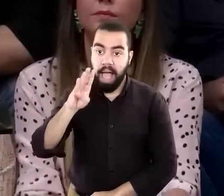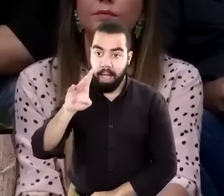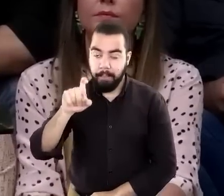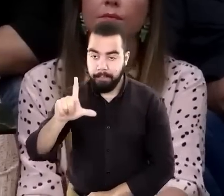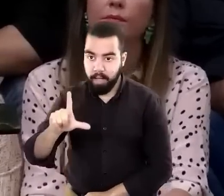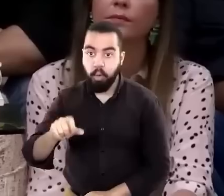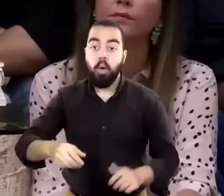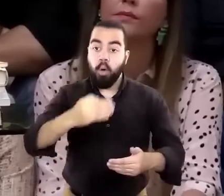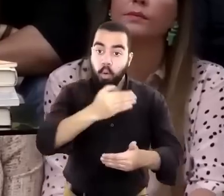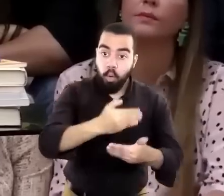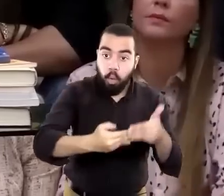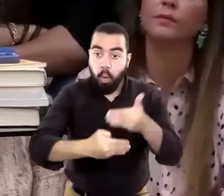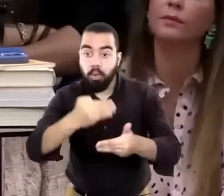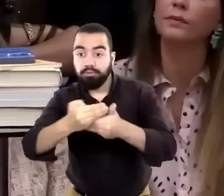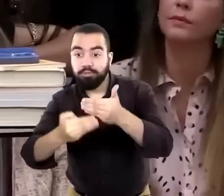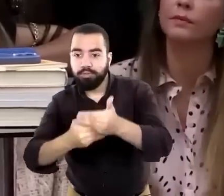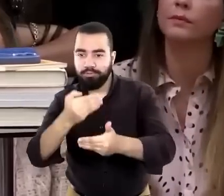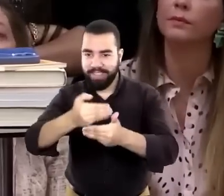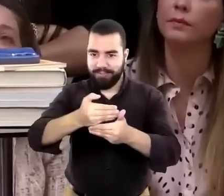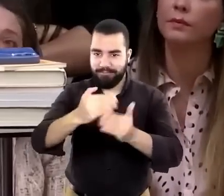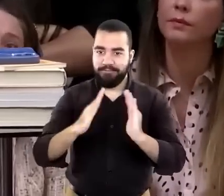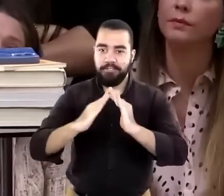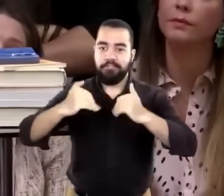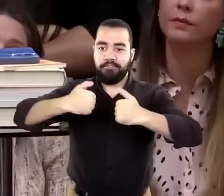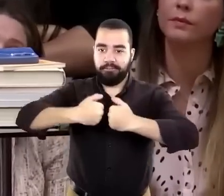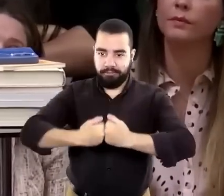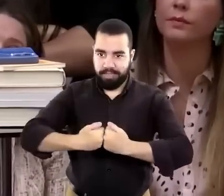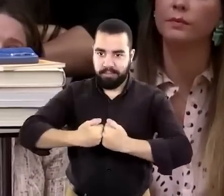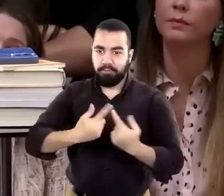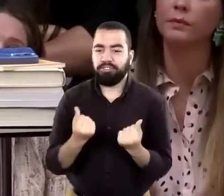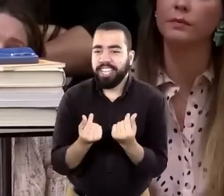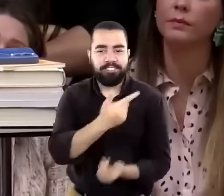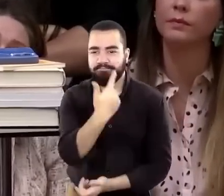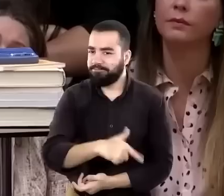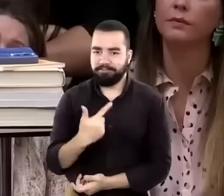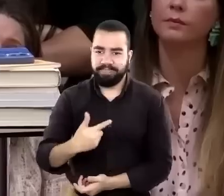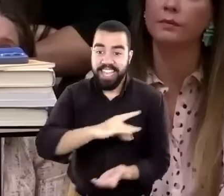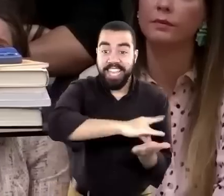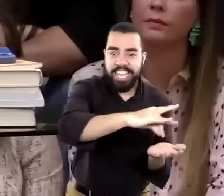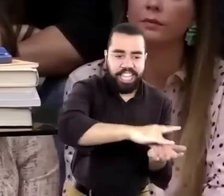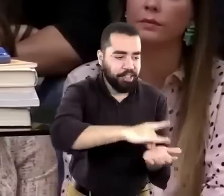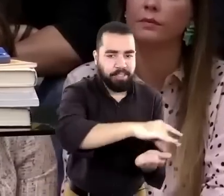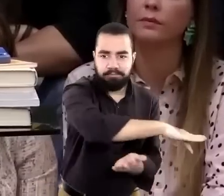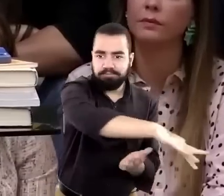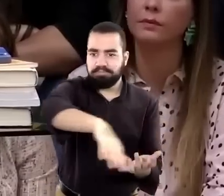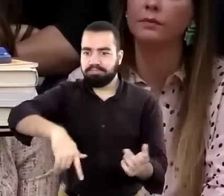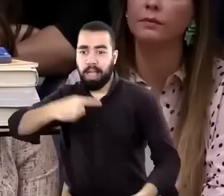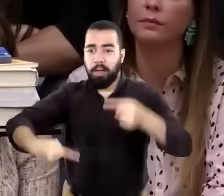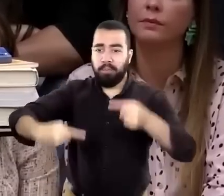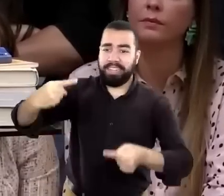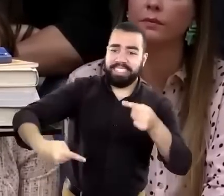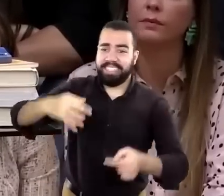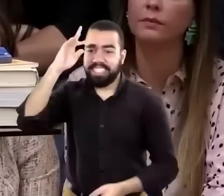dinheiro, não tem recurso humano, tem inimigo ao redor, tem embargo político. O